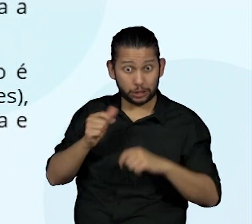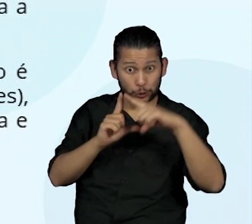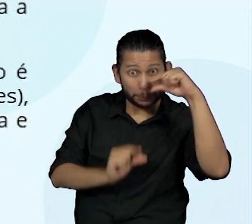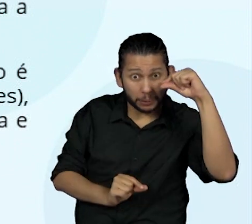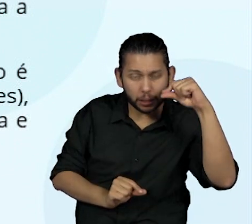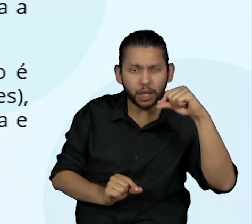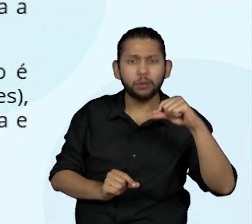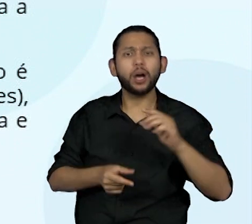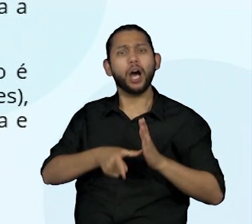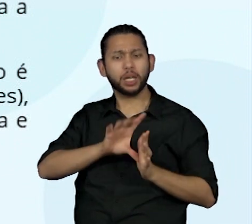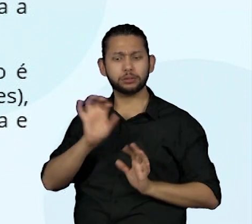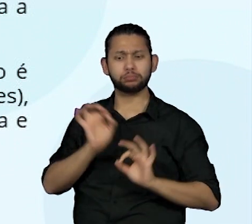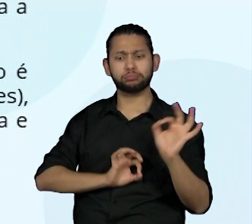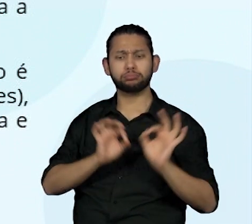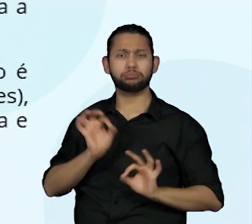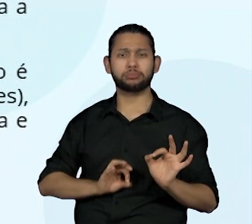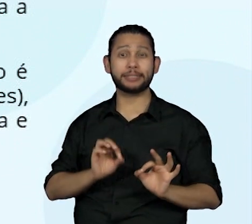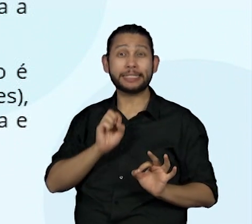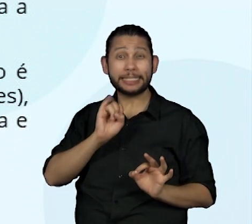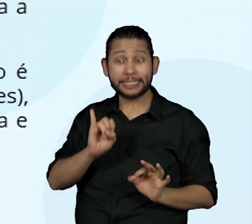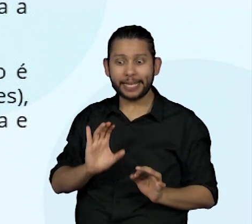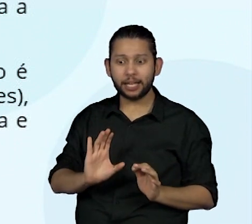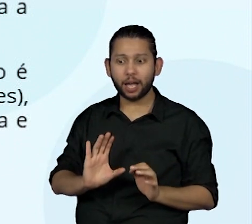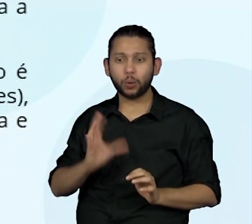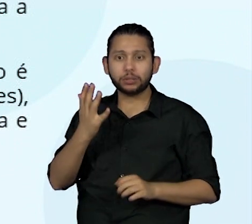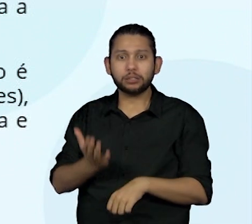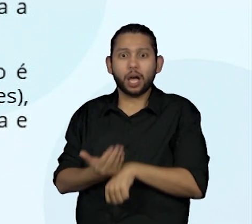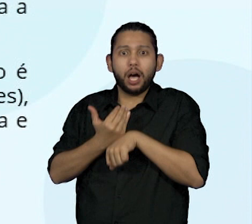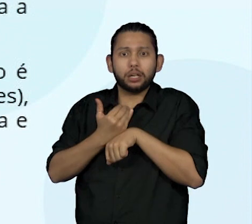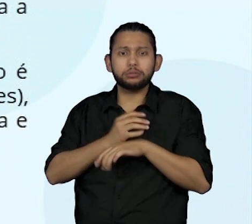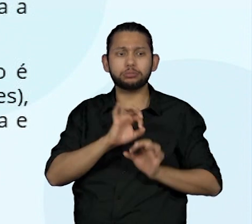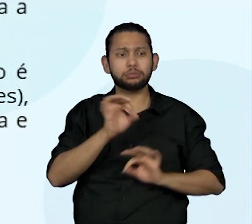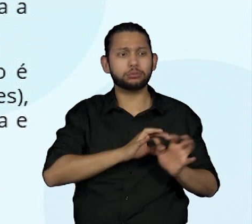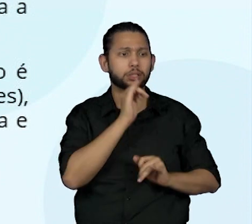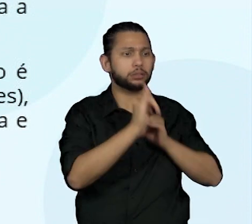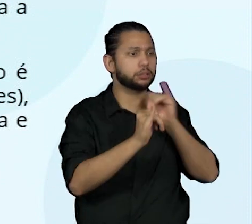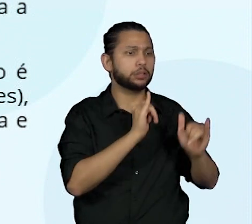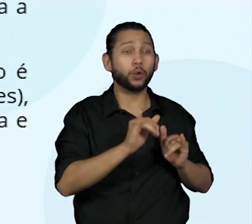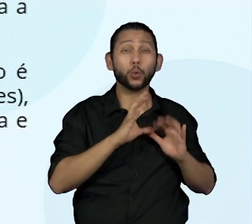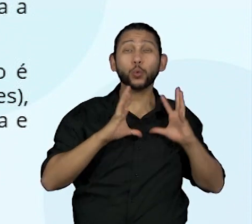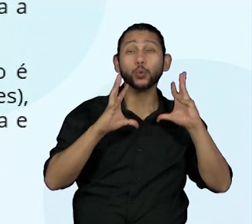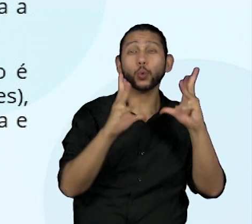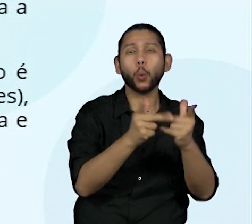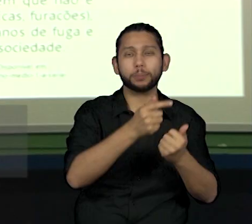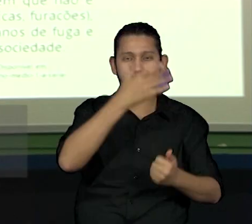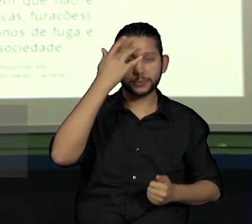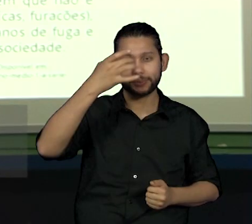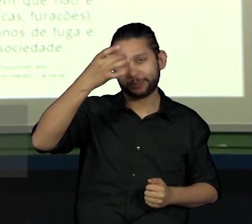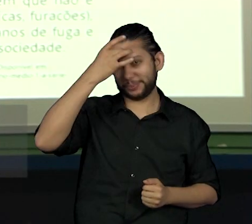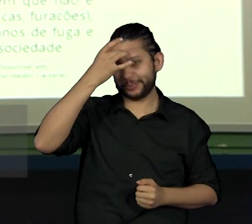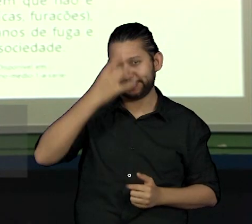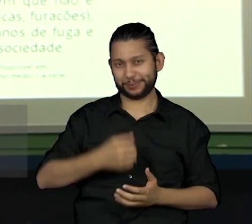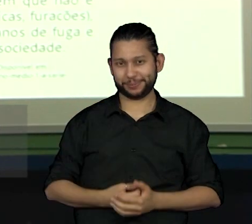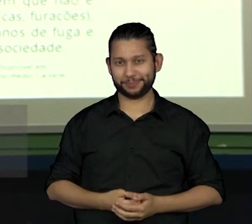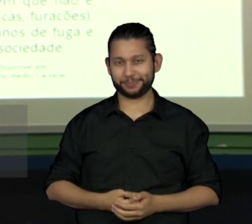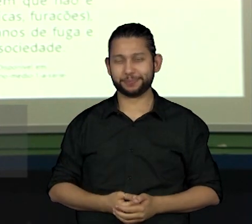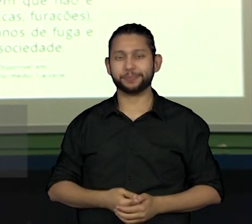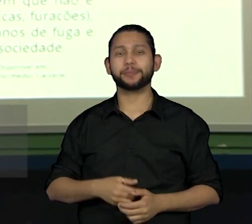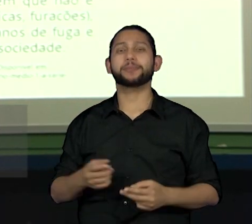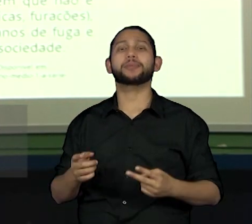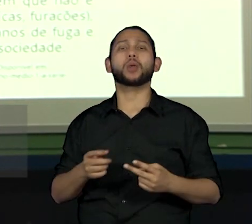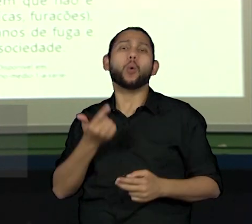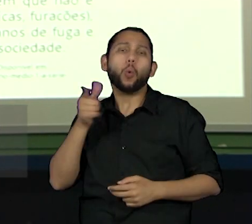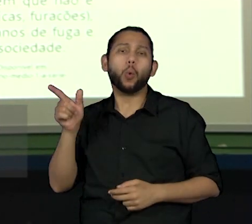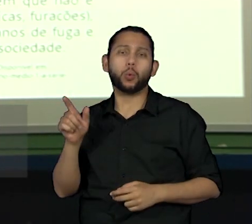as consequências seriam ainda maiores, porque foi muito forte esse terremoto. Um outro exemplo de um controle